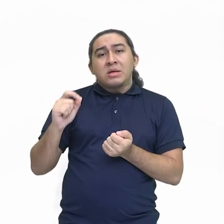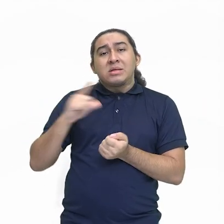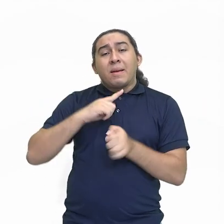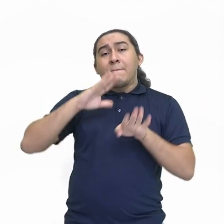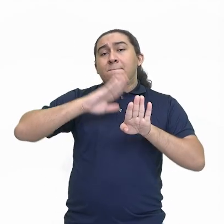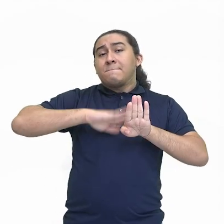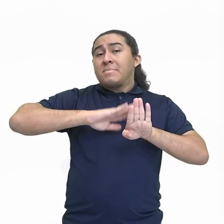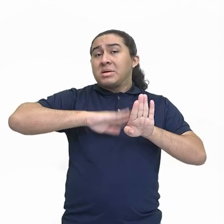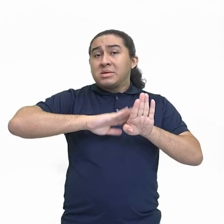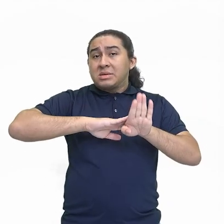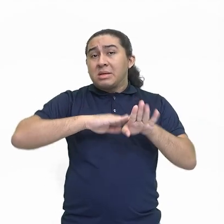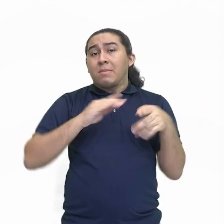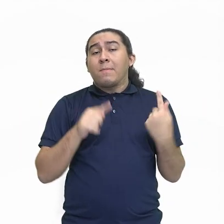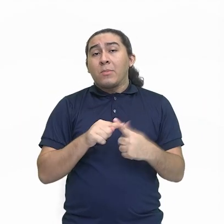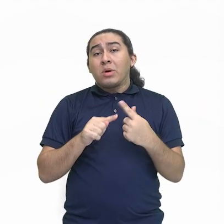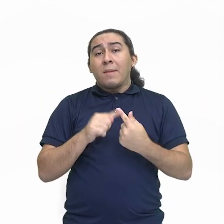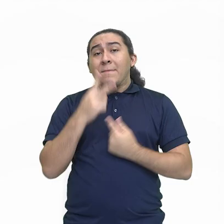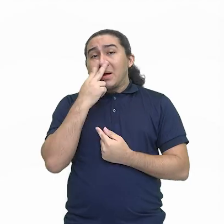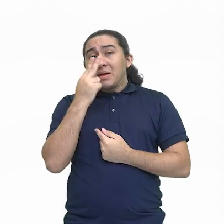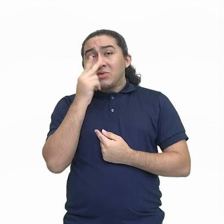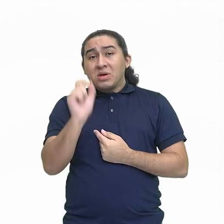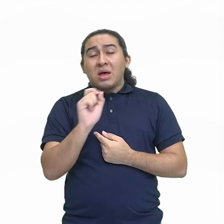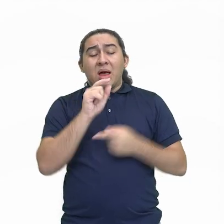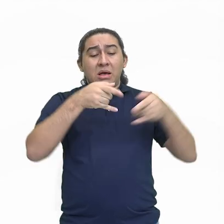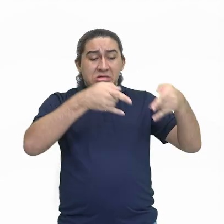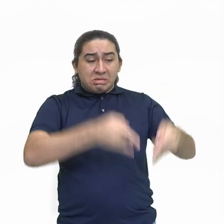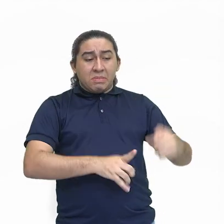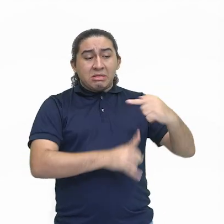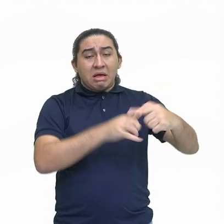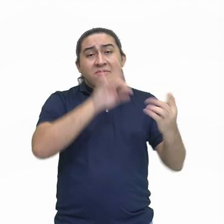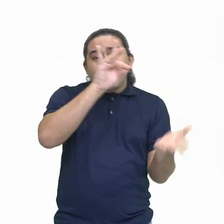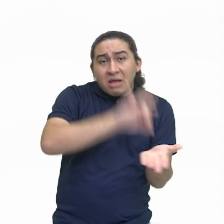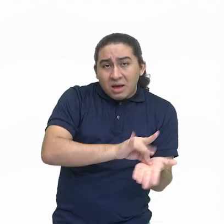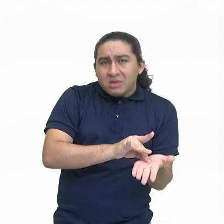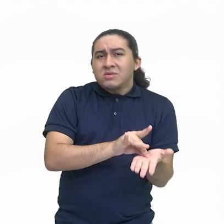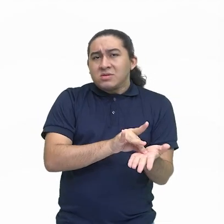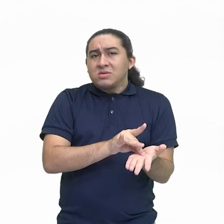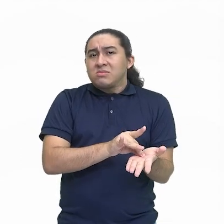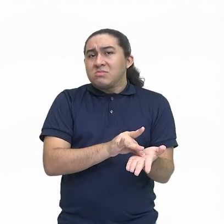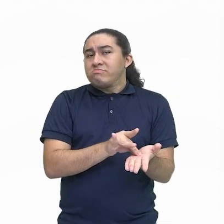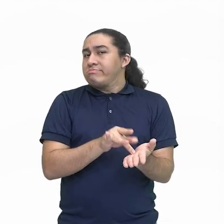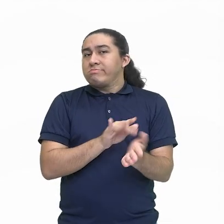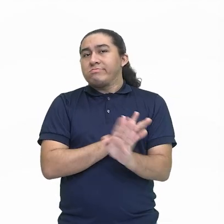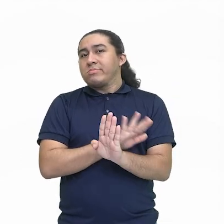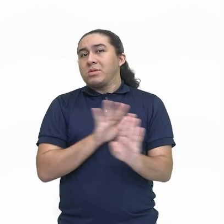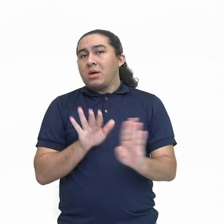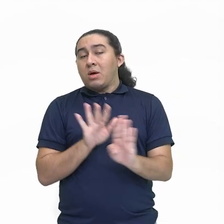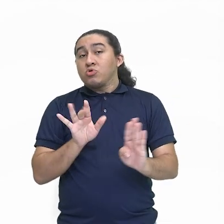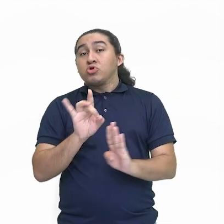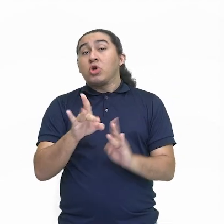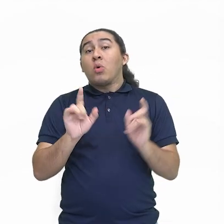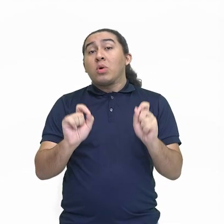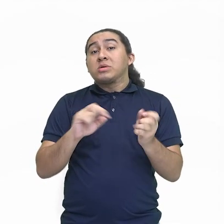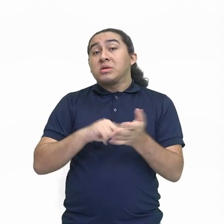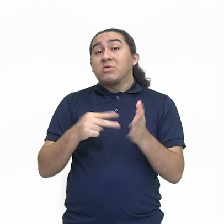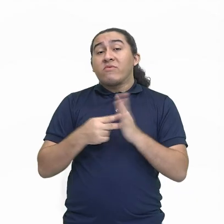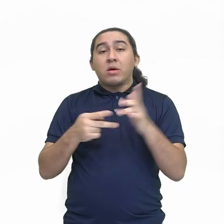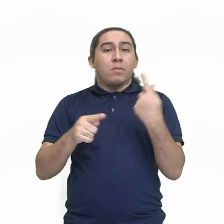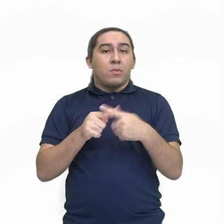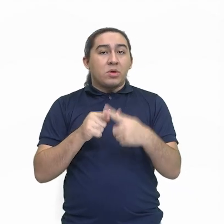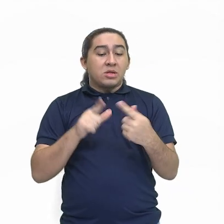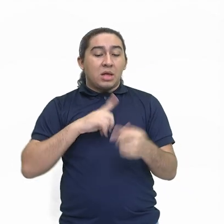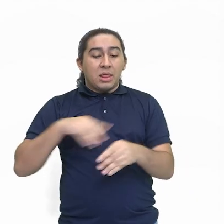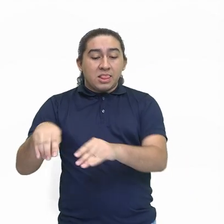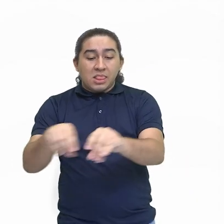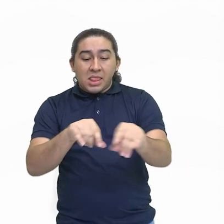Podia continuar a viver no cemitério, por quê? Porque com a seca, né, tinha muitos animais